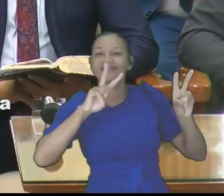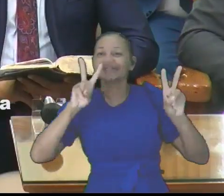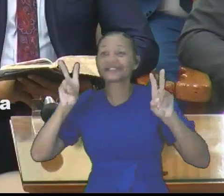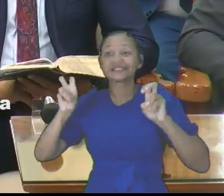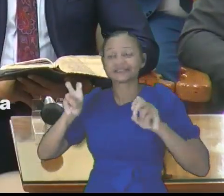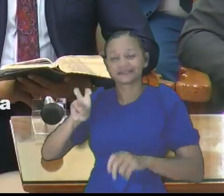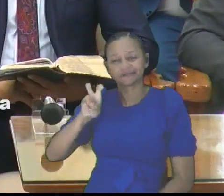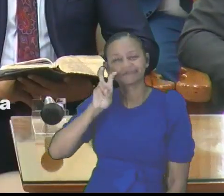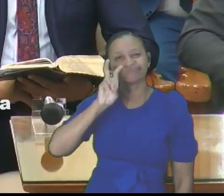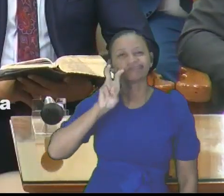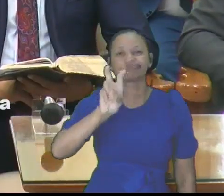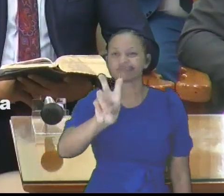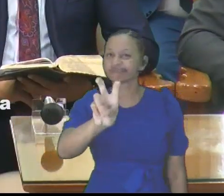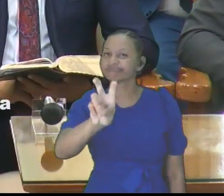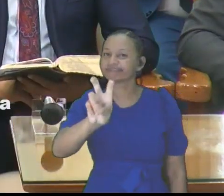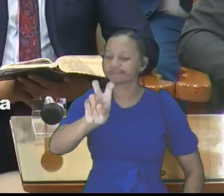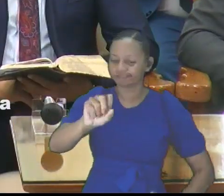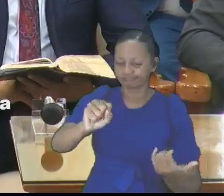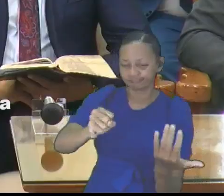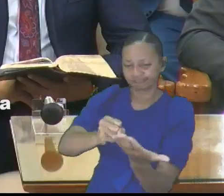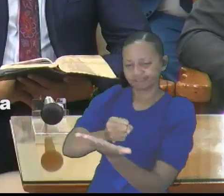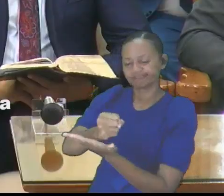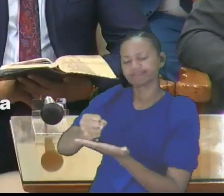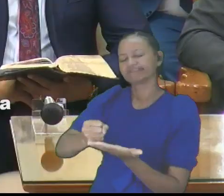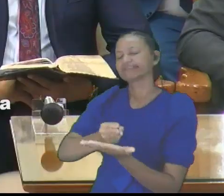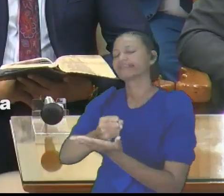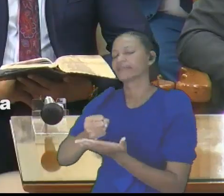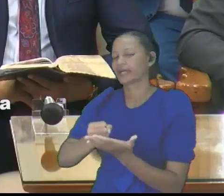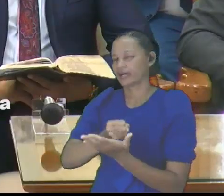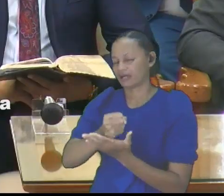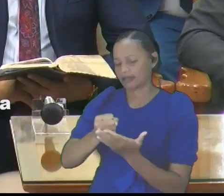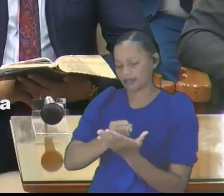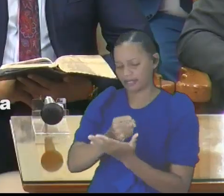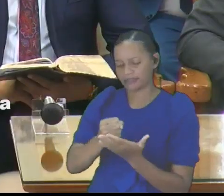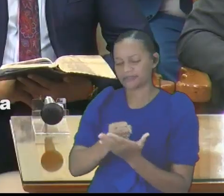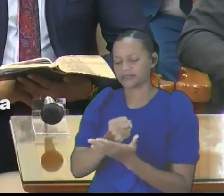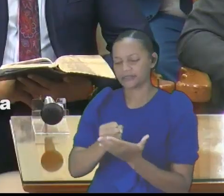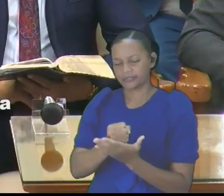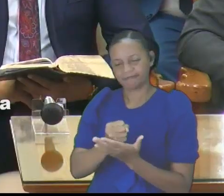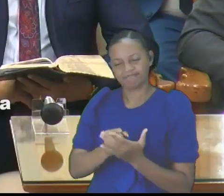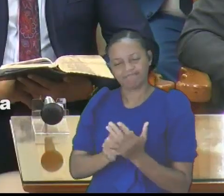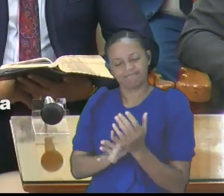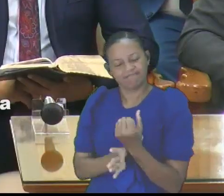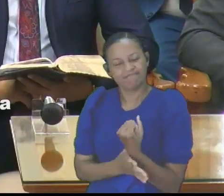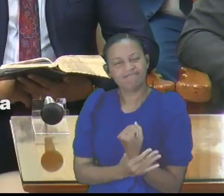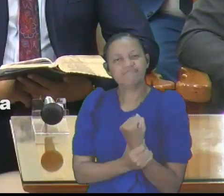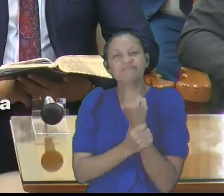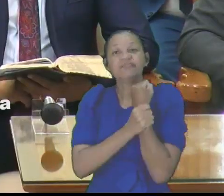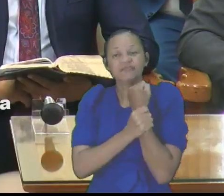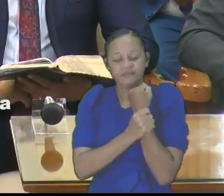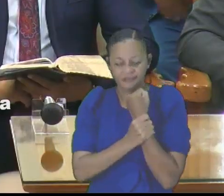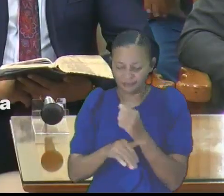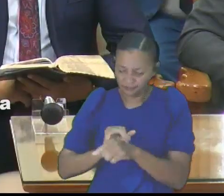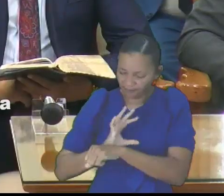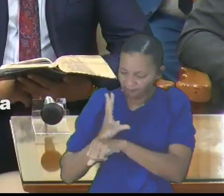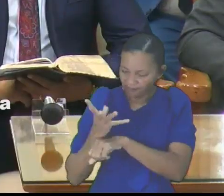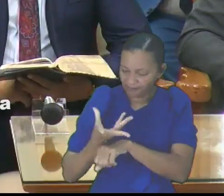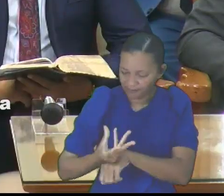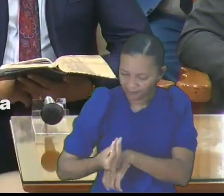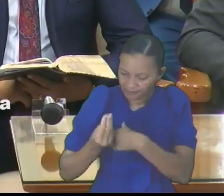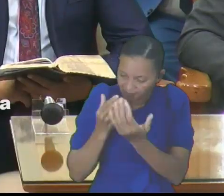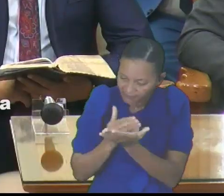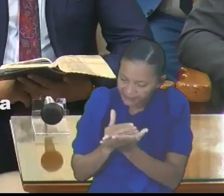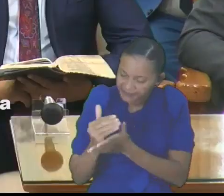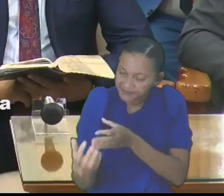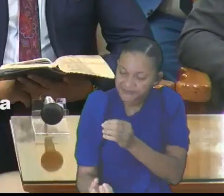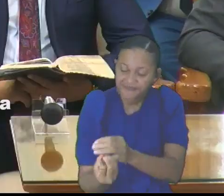5 pilares da igreja primitiva, 5 colunas que sustentavam a igreja primitiva e sustenta a igreja